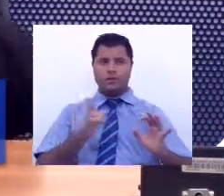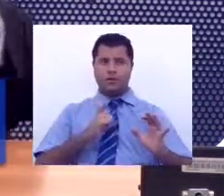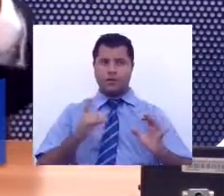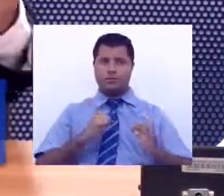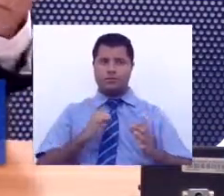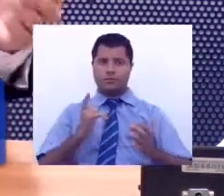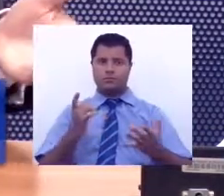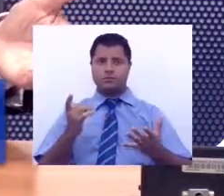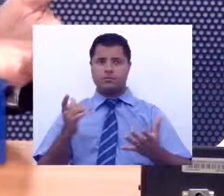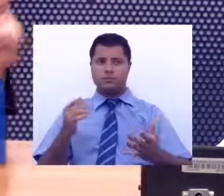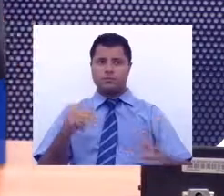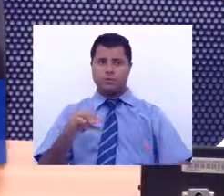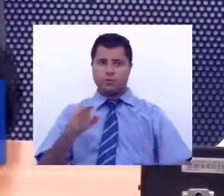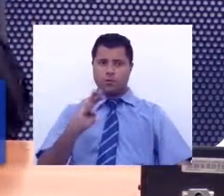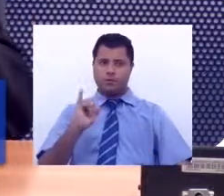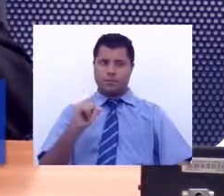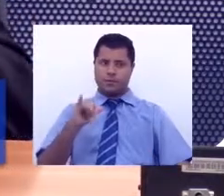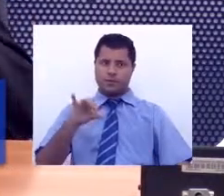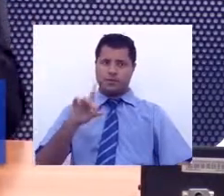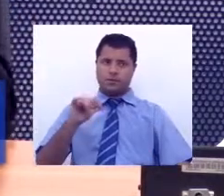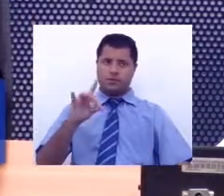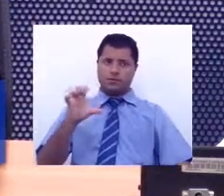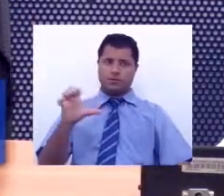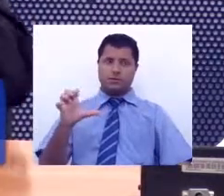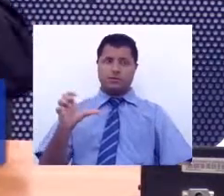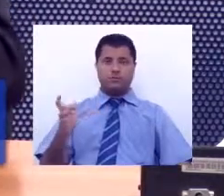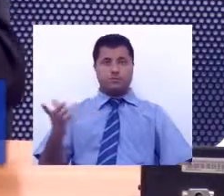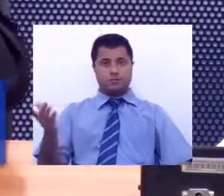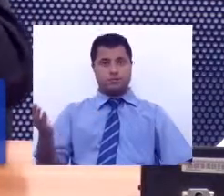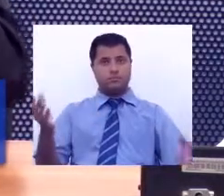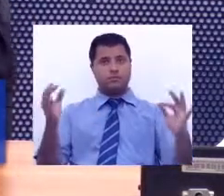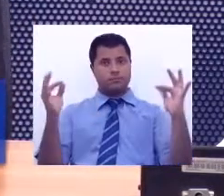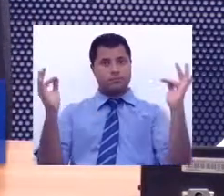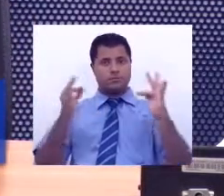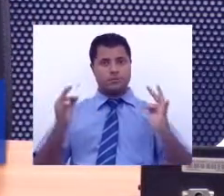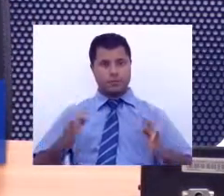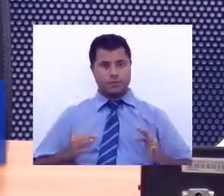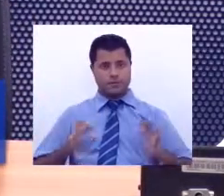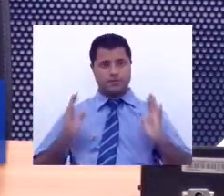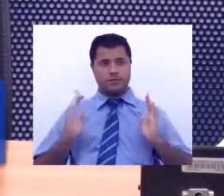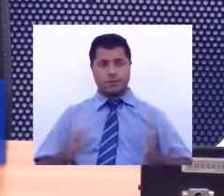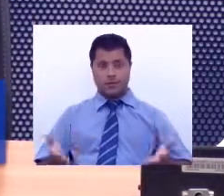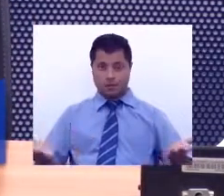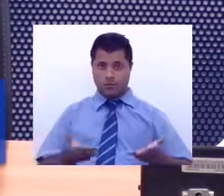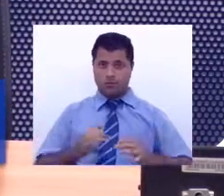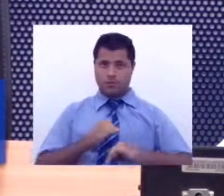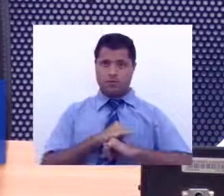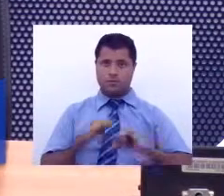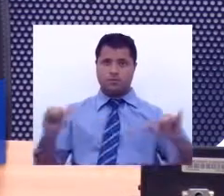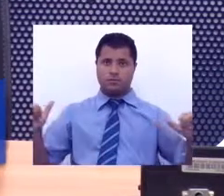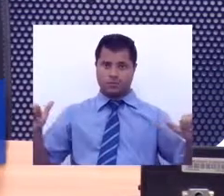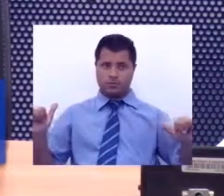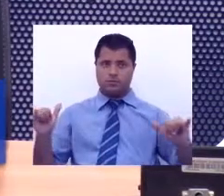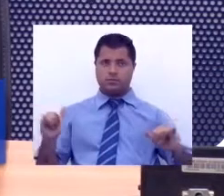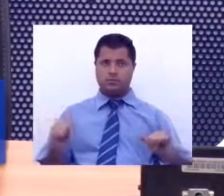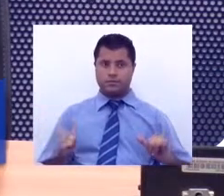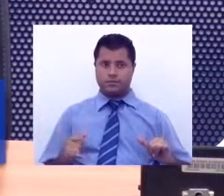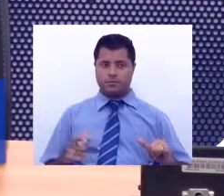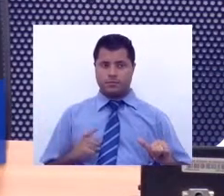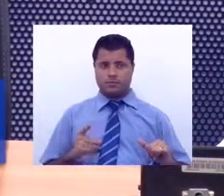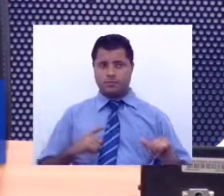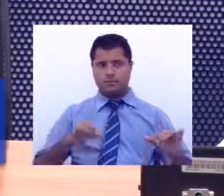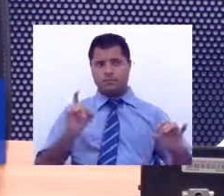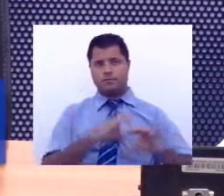mobilidade, né, que a gente falou lá atrás. Felizmente, agora a gente pode vir e já dizer que os trechos, né,